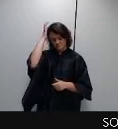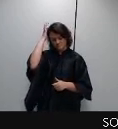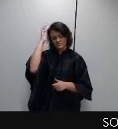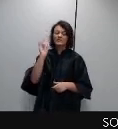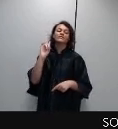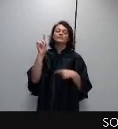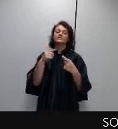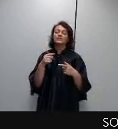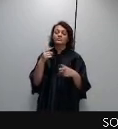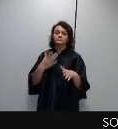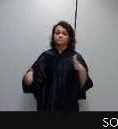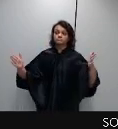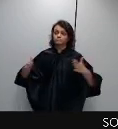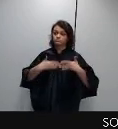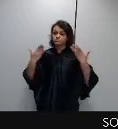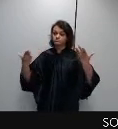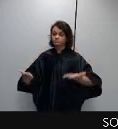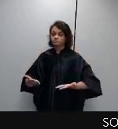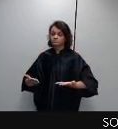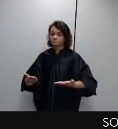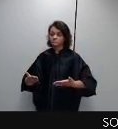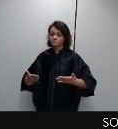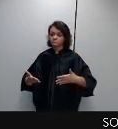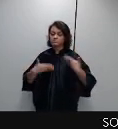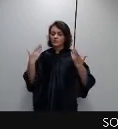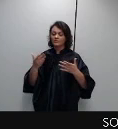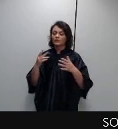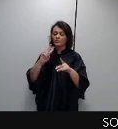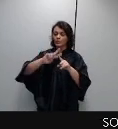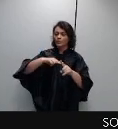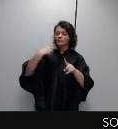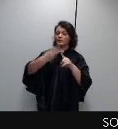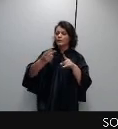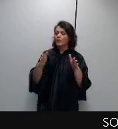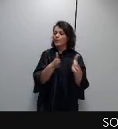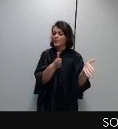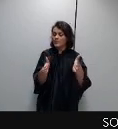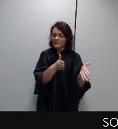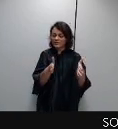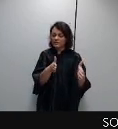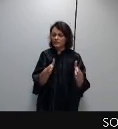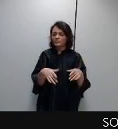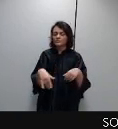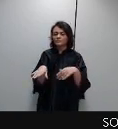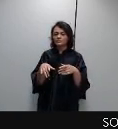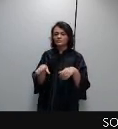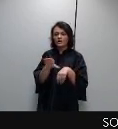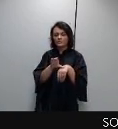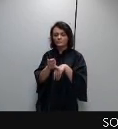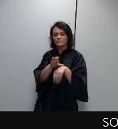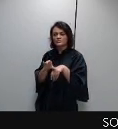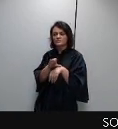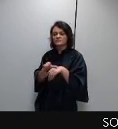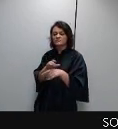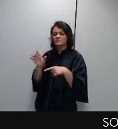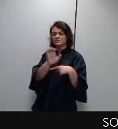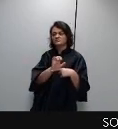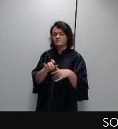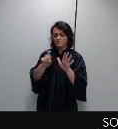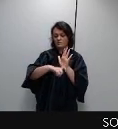essa expressão de Vinícius de Moraes é duplo decurso do prazo decadencial da Constituição de crédito sexta faz não tributário